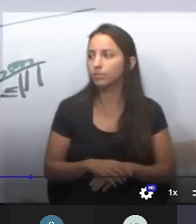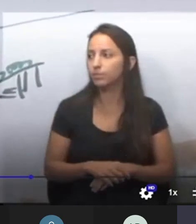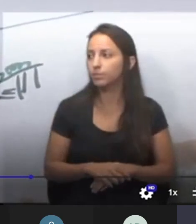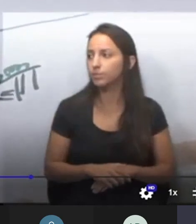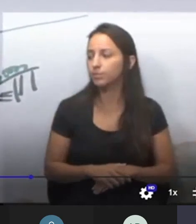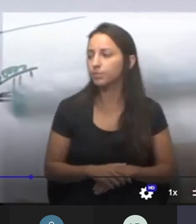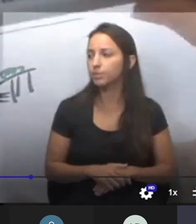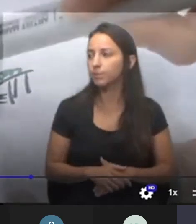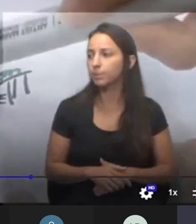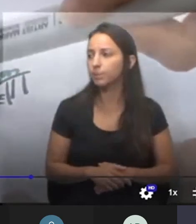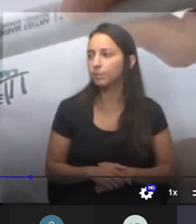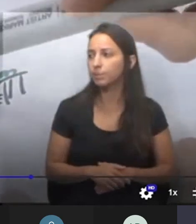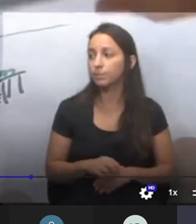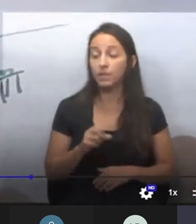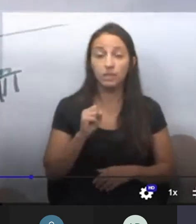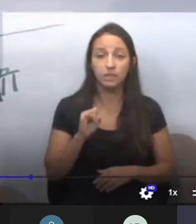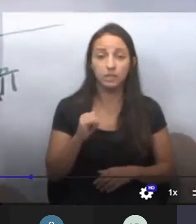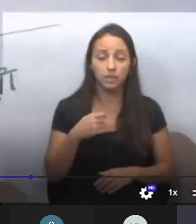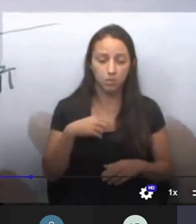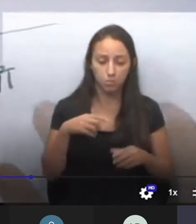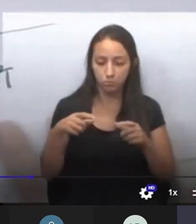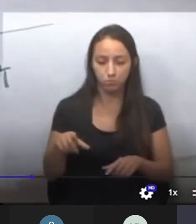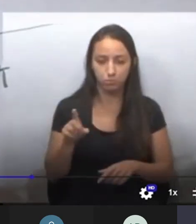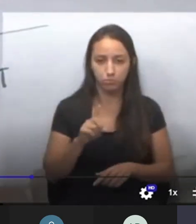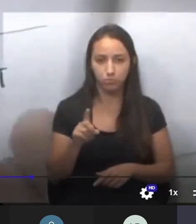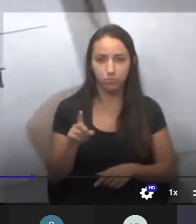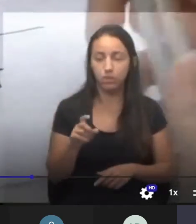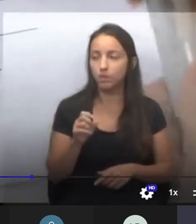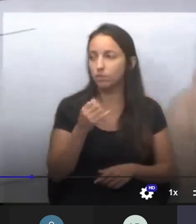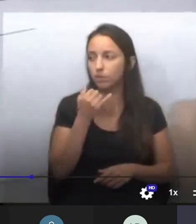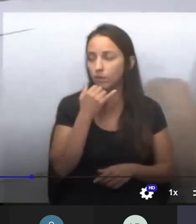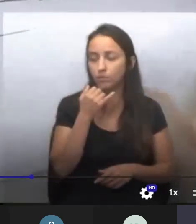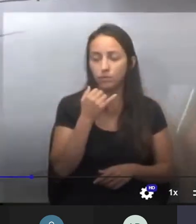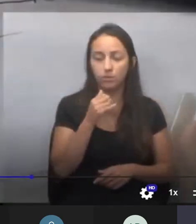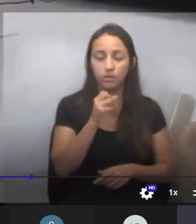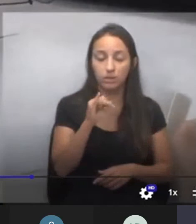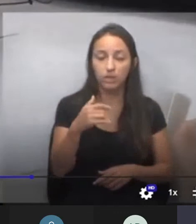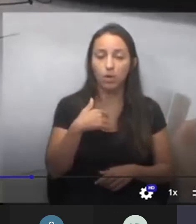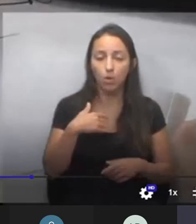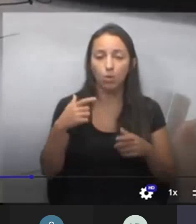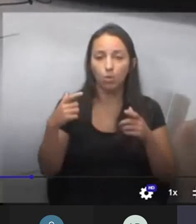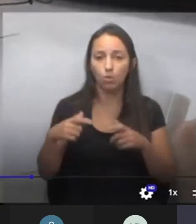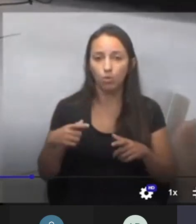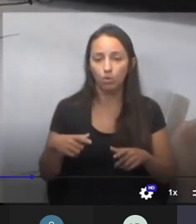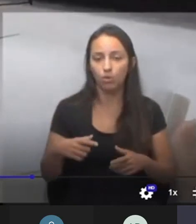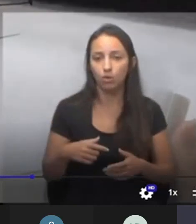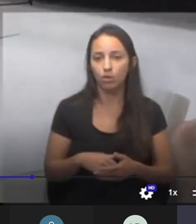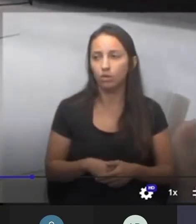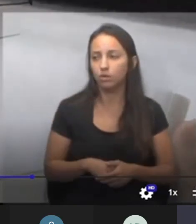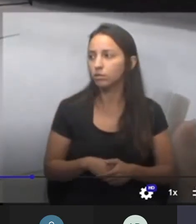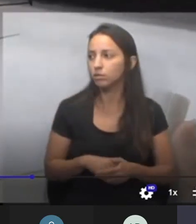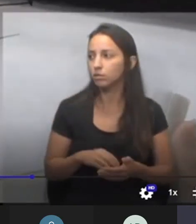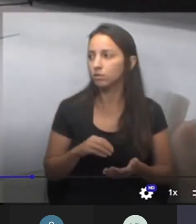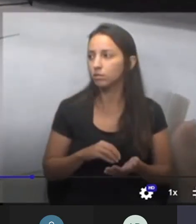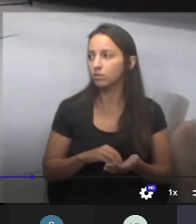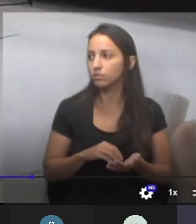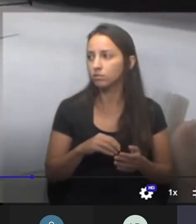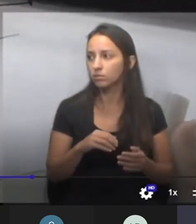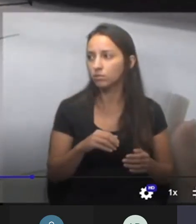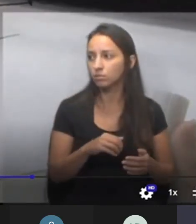né? E se eu não coloco, se eu colocar, melhor dizendo, as aberturas todas para este